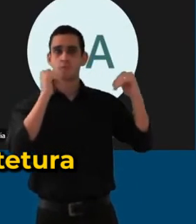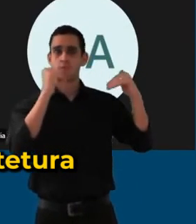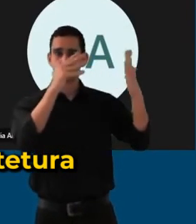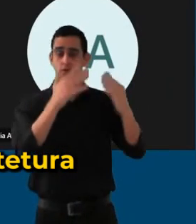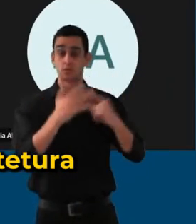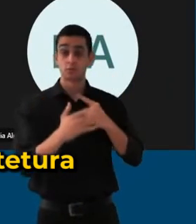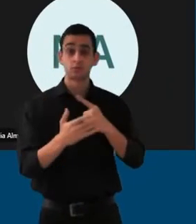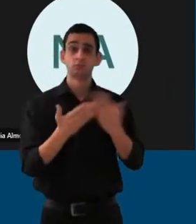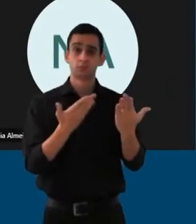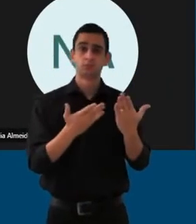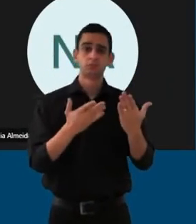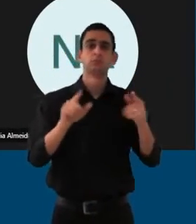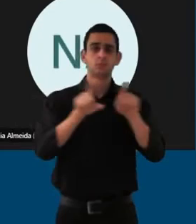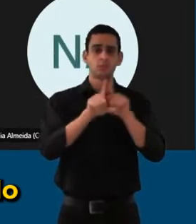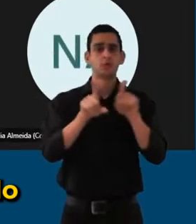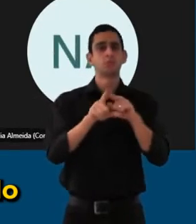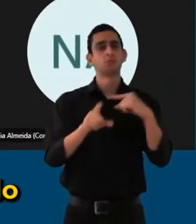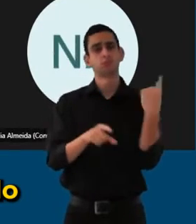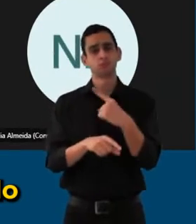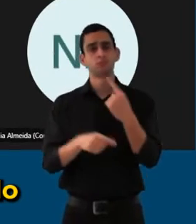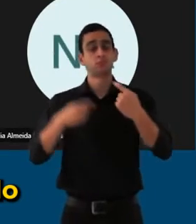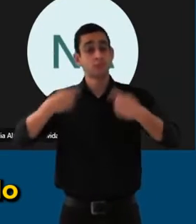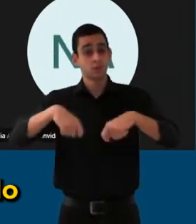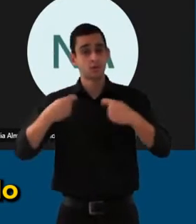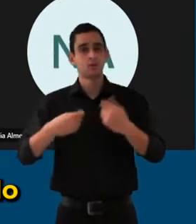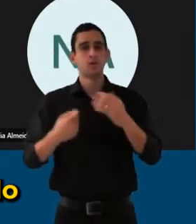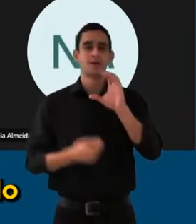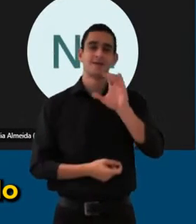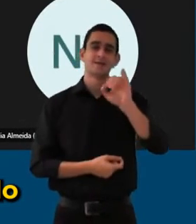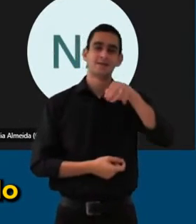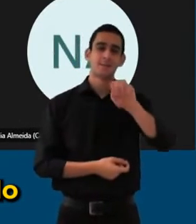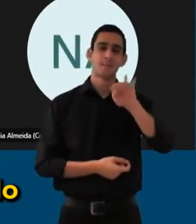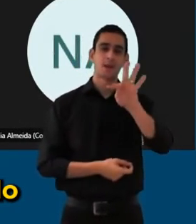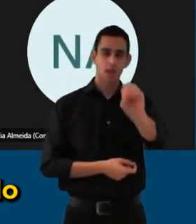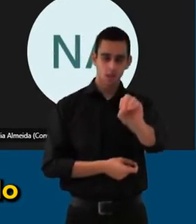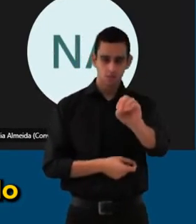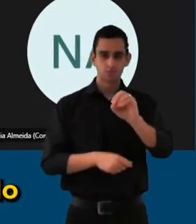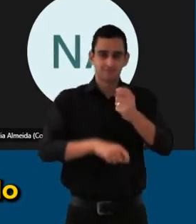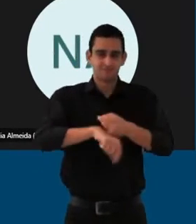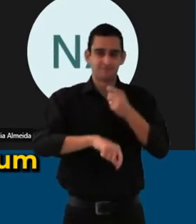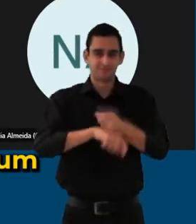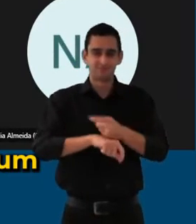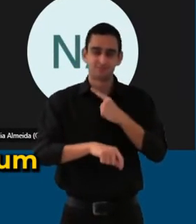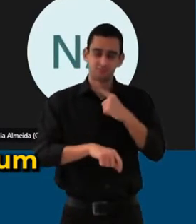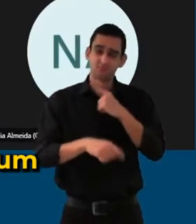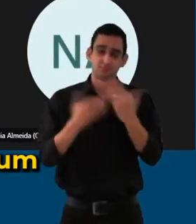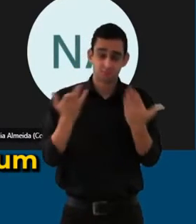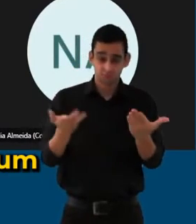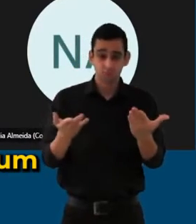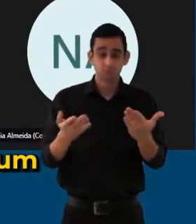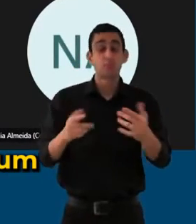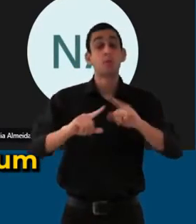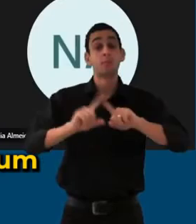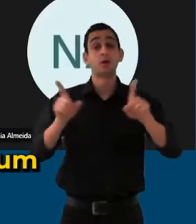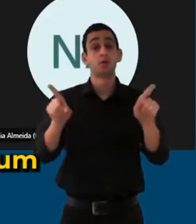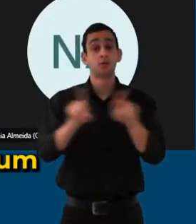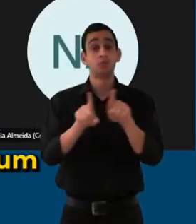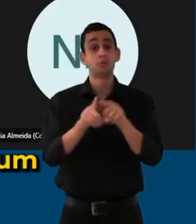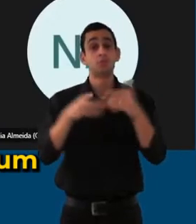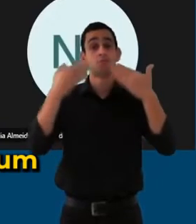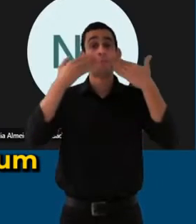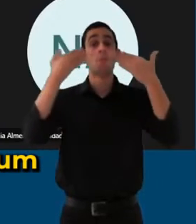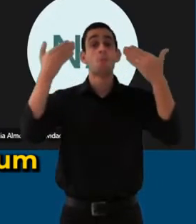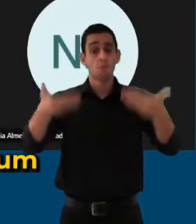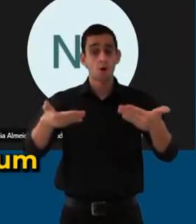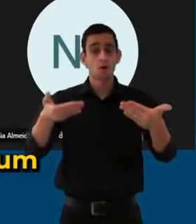precisa de muito cimento, é uma empresa que colaborou nisso daí, e que tem demonstrado, ao que eu